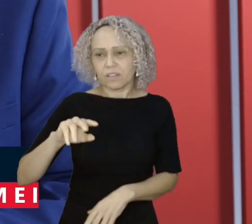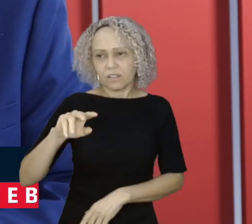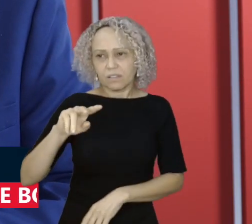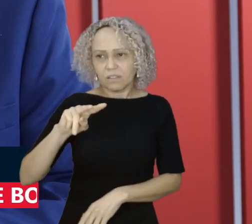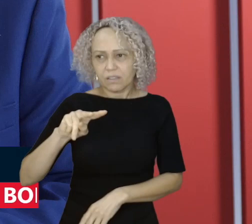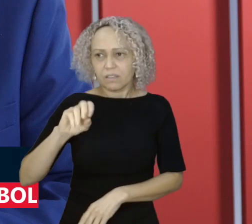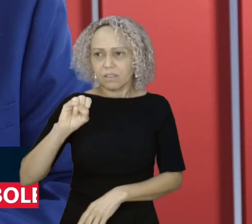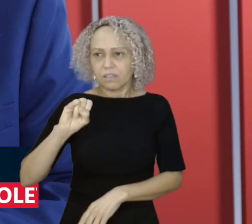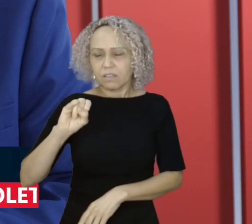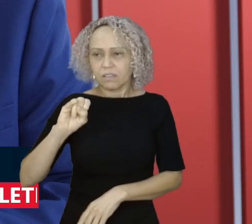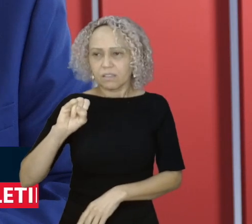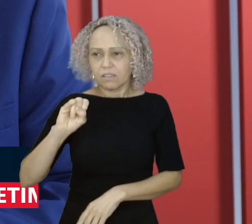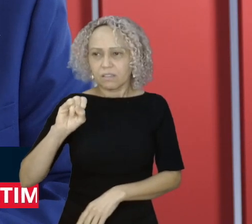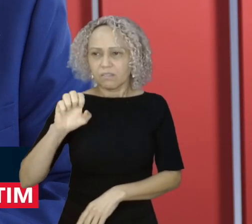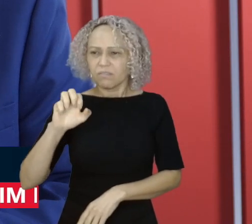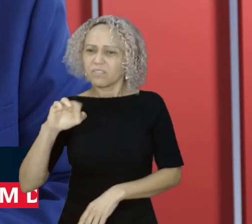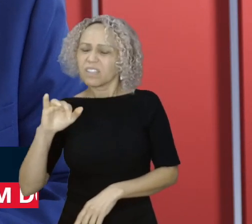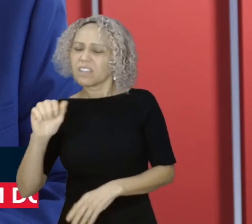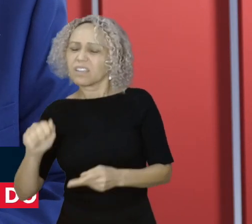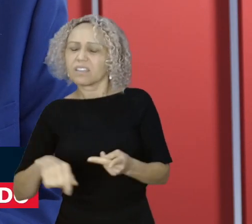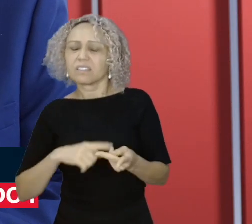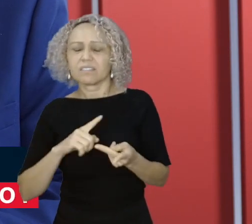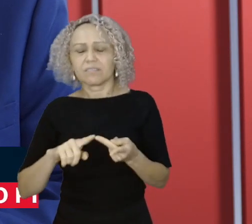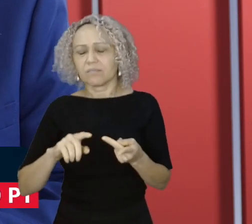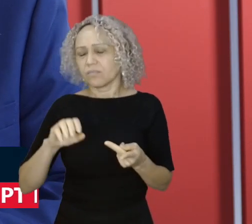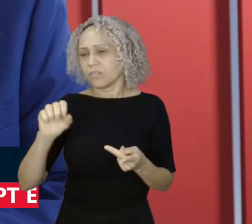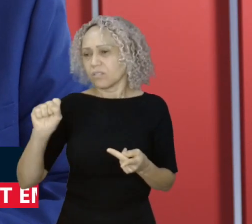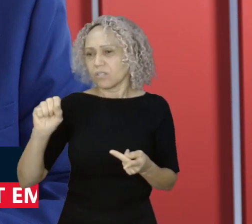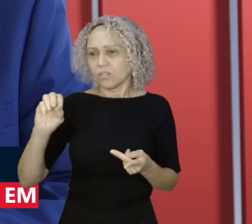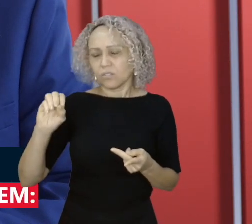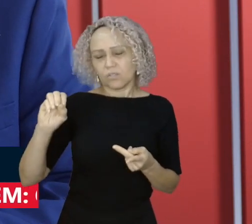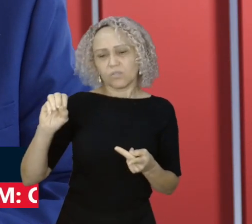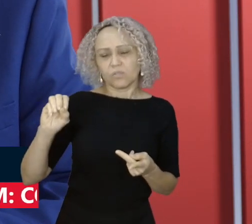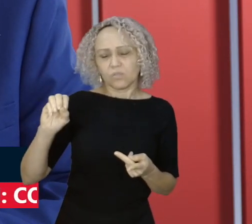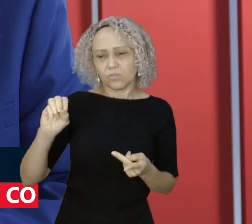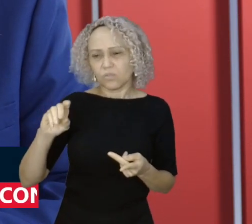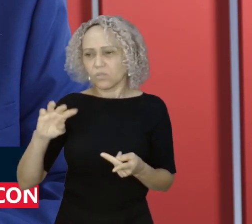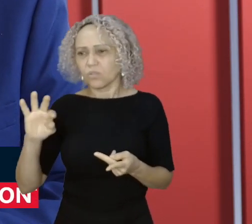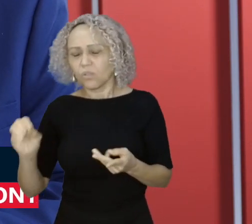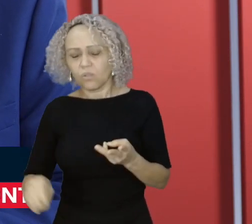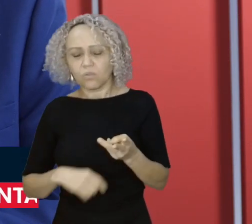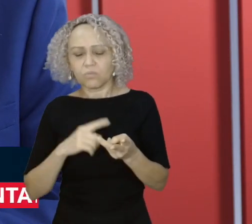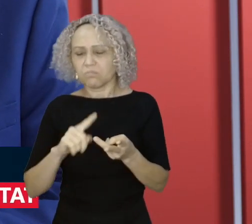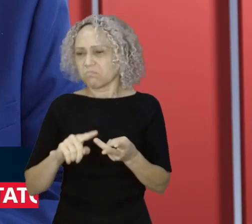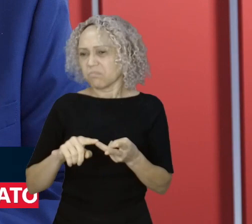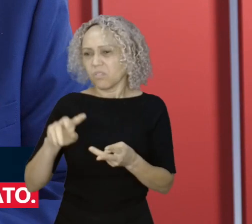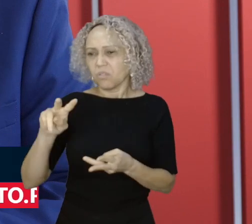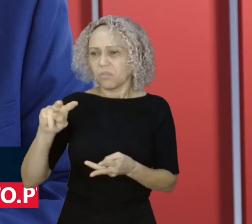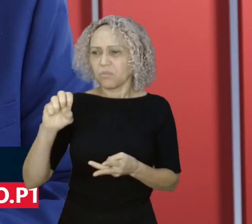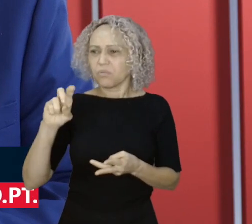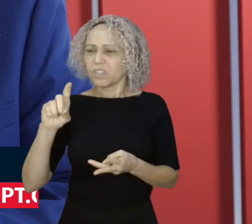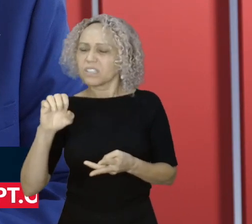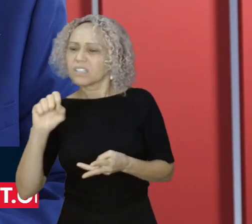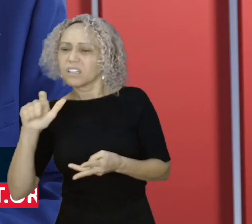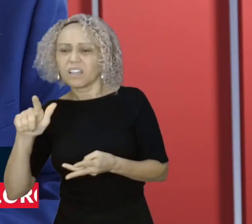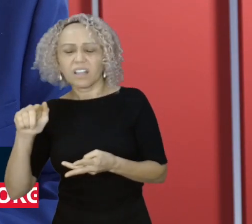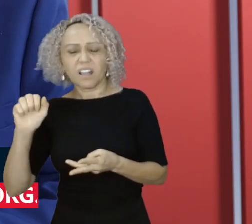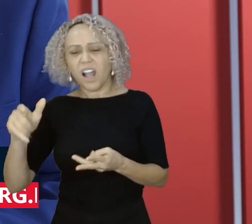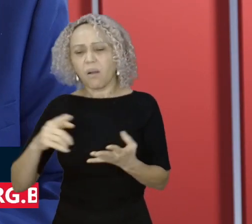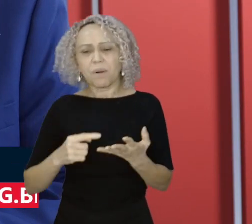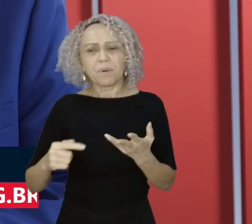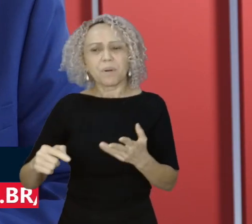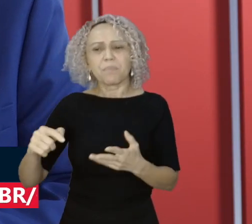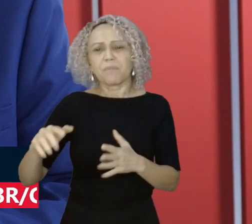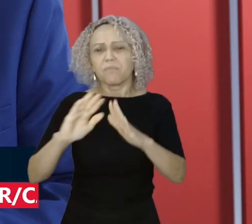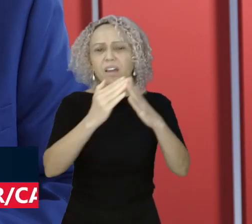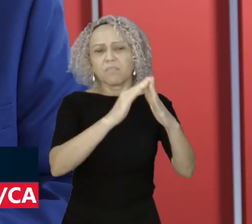Meu Borel, ou a favela do Alemão, ou o Complexo da Rocinha, ou o Vidigal, ou a Baixada de Jacarepaguá,